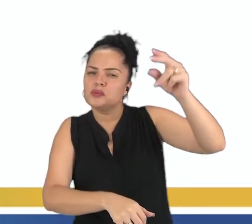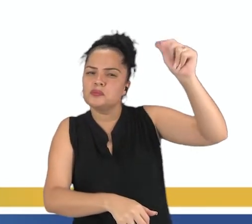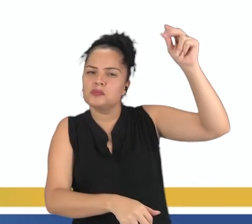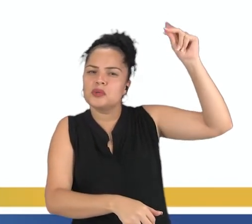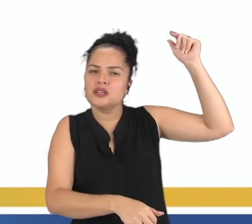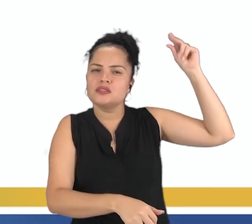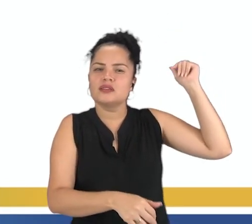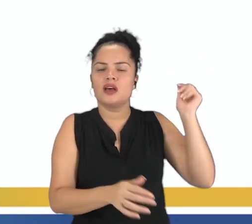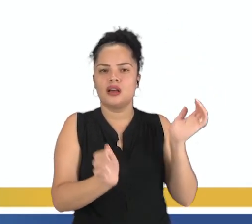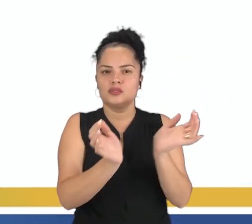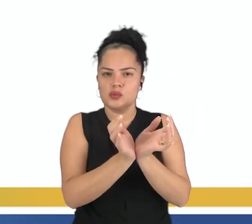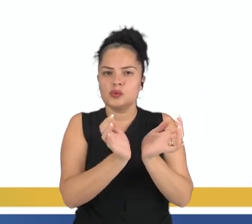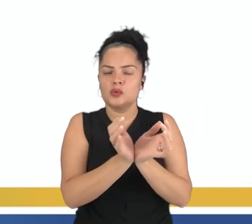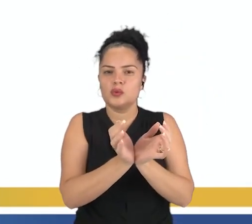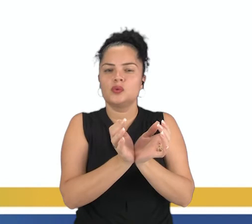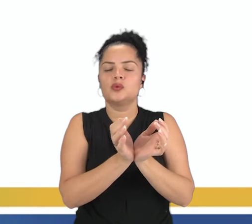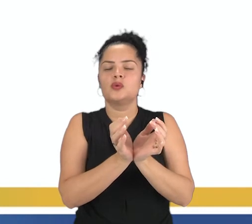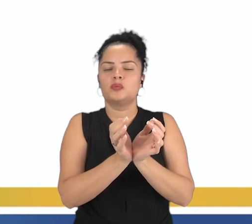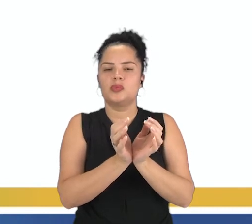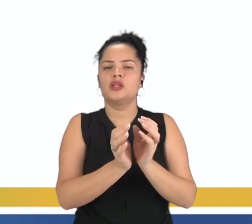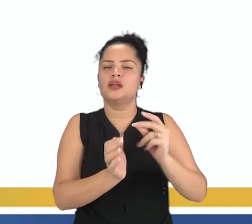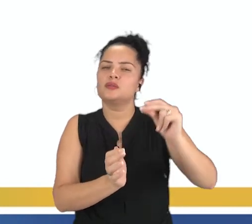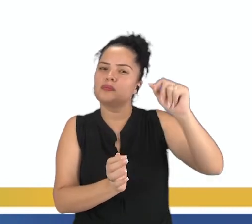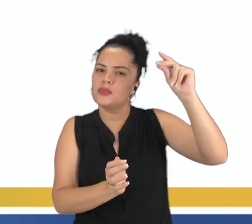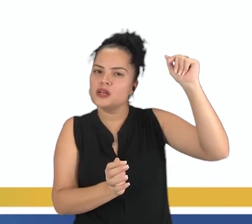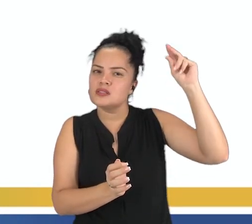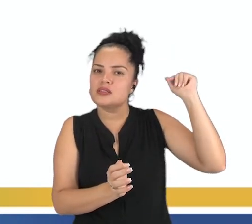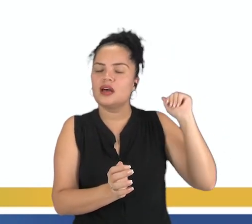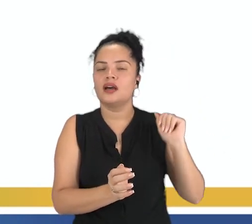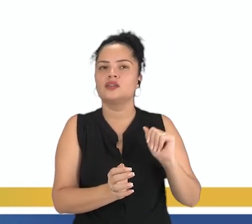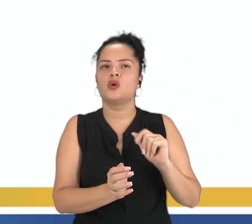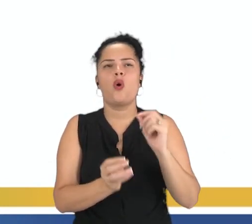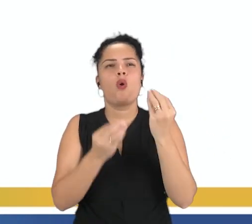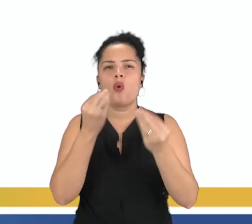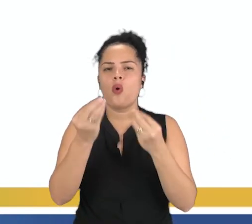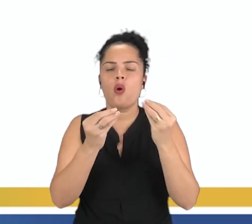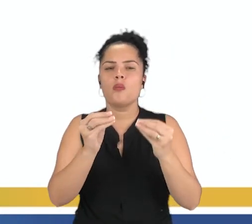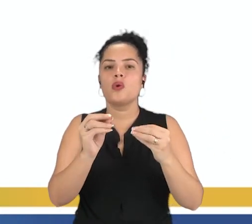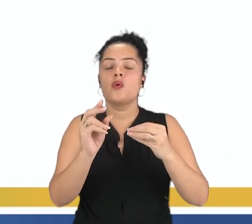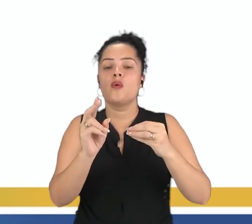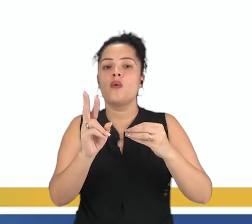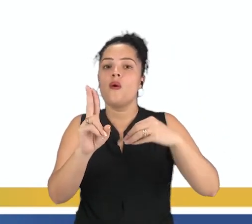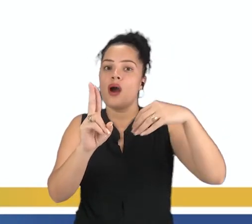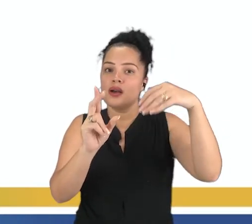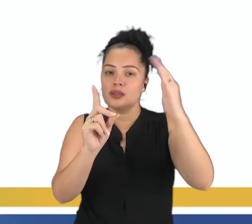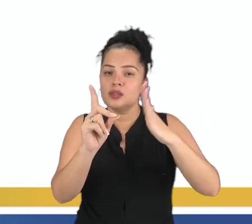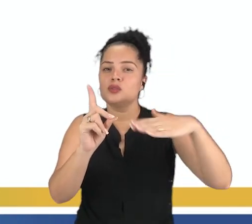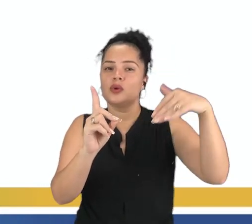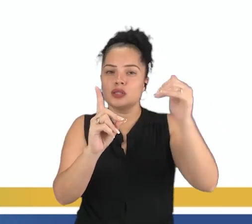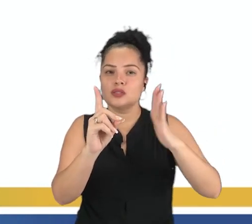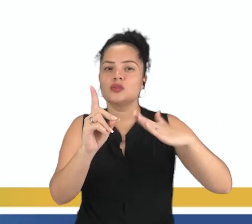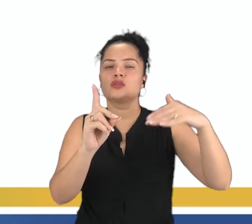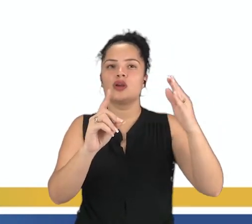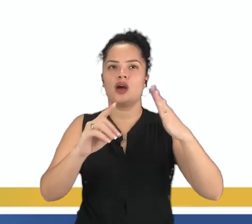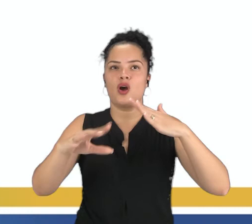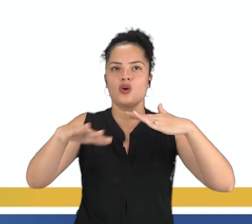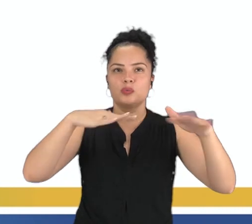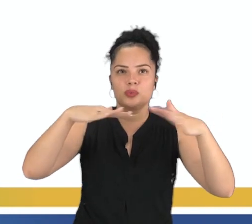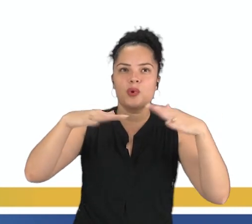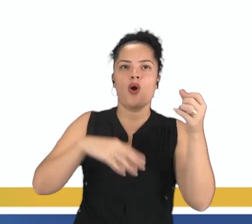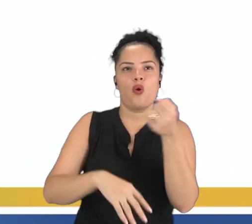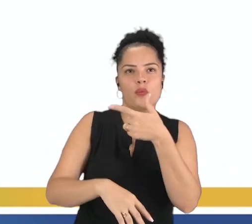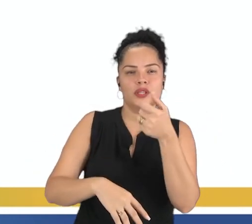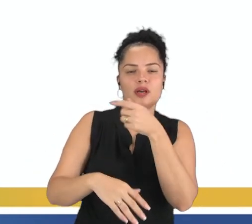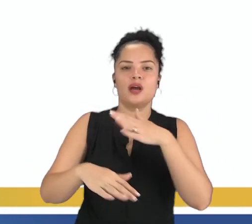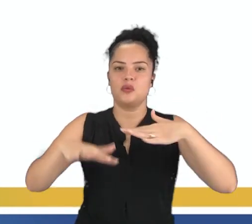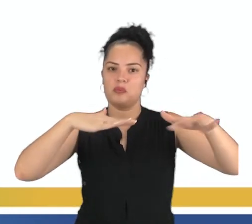primeiras civilizações, durante toda a antiguidade em rituais religiosos, divertimentos comunitários, movimentos